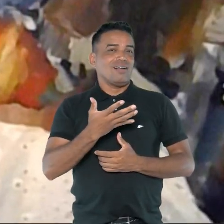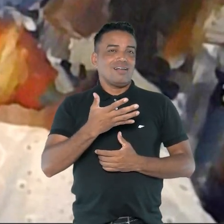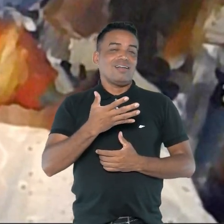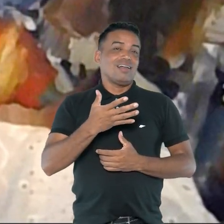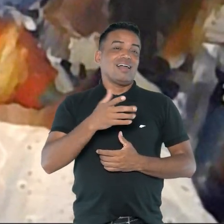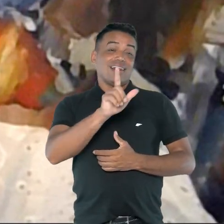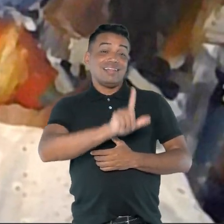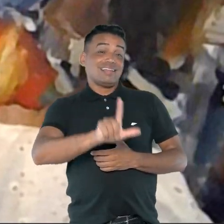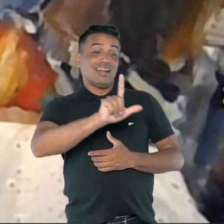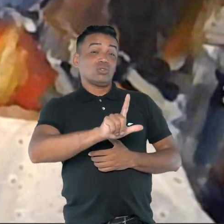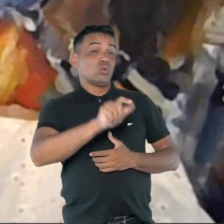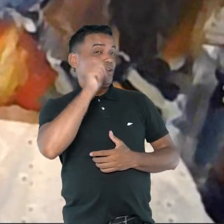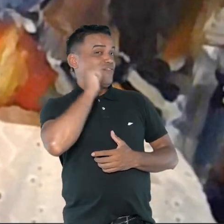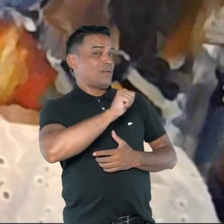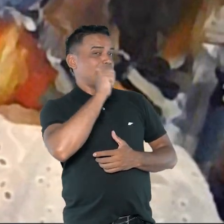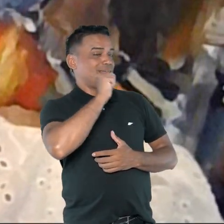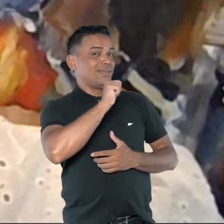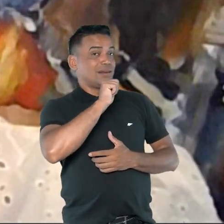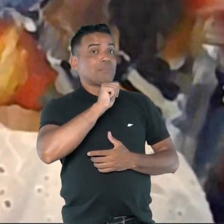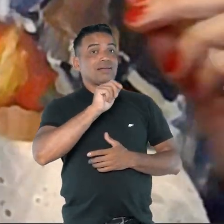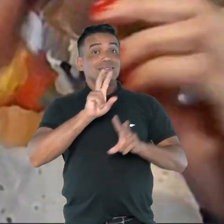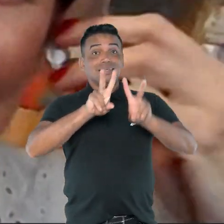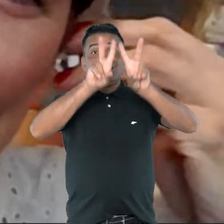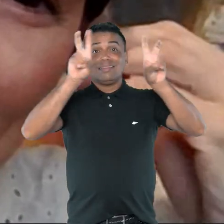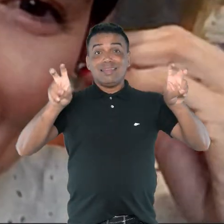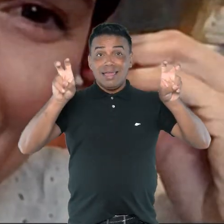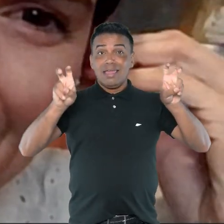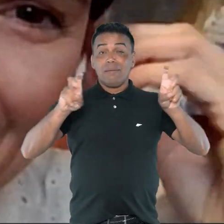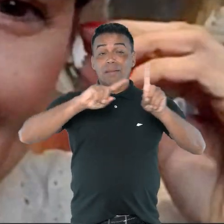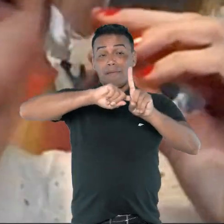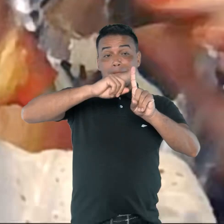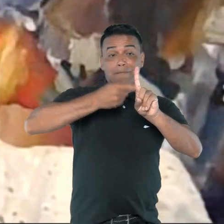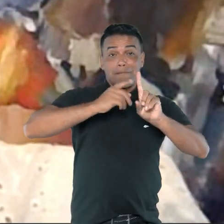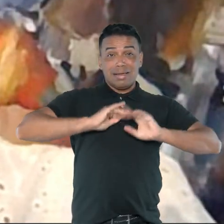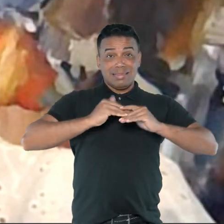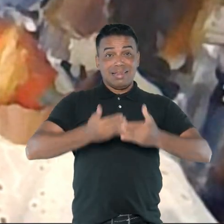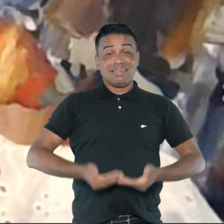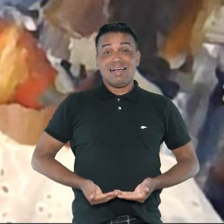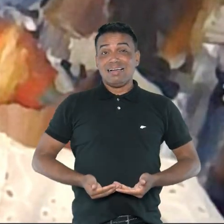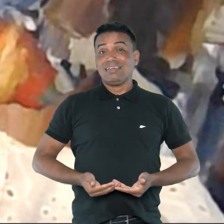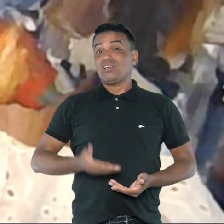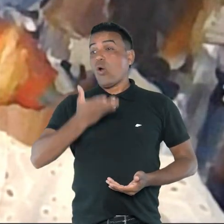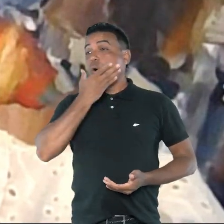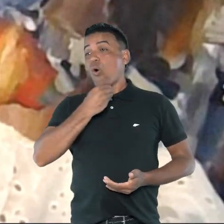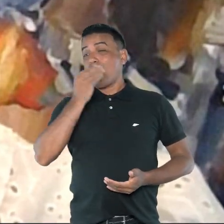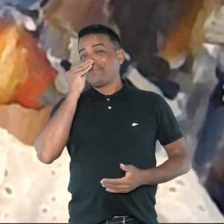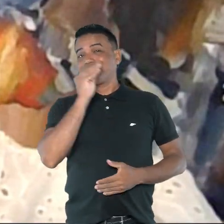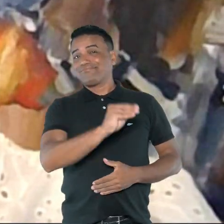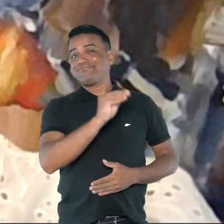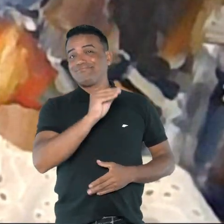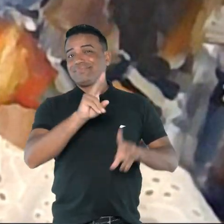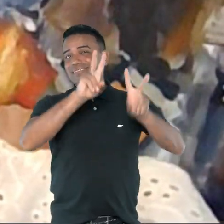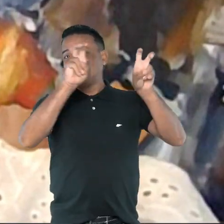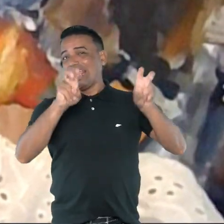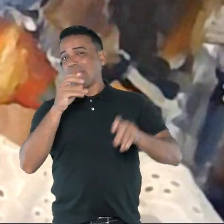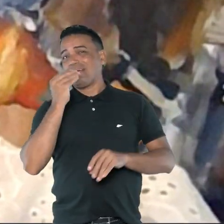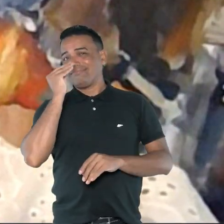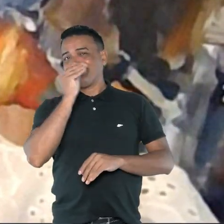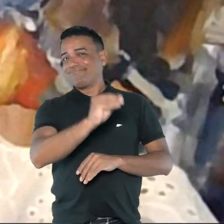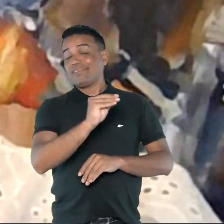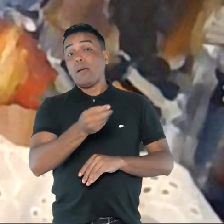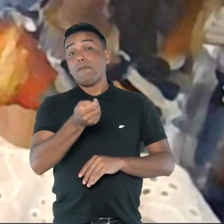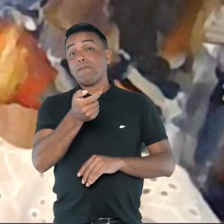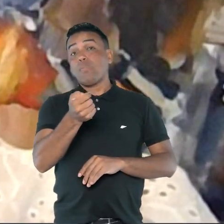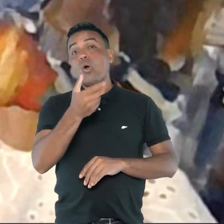bom, a gente vai falar aqui de literatura feminina, mas esse tema maternidade interessa muito pouco aos homens. São